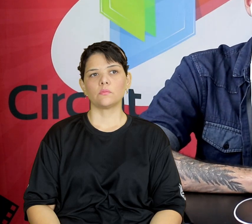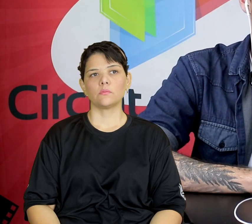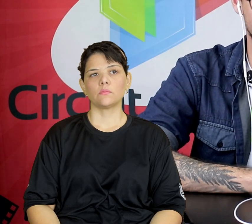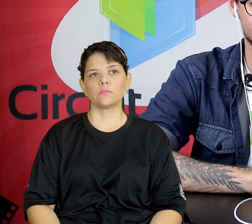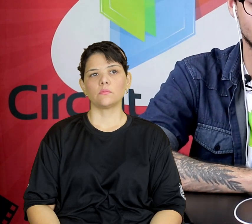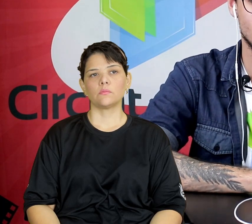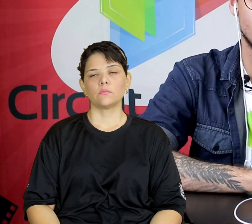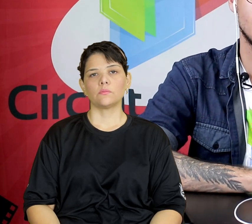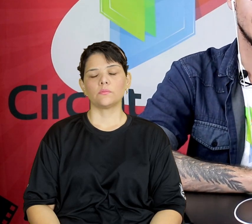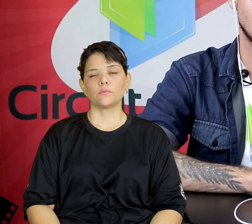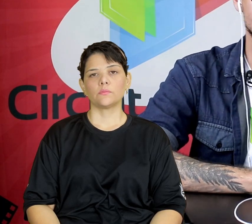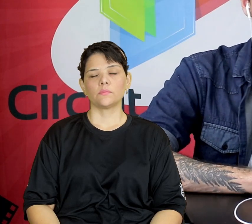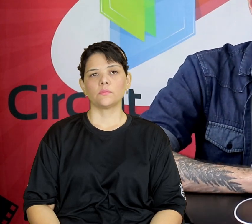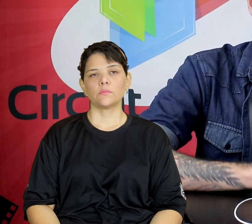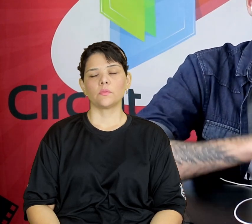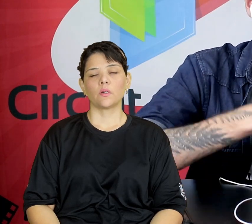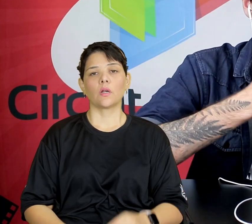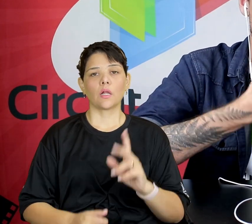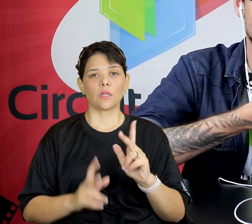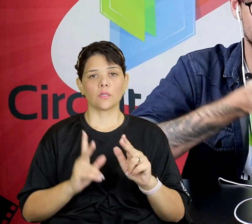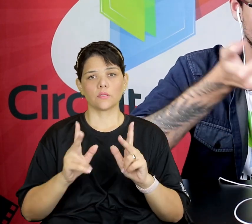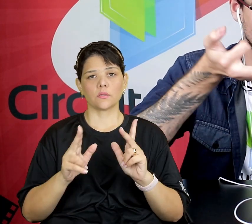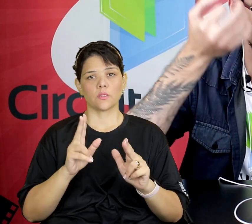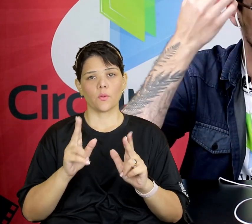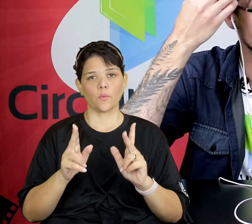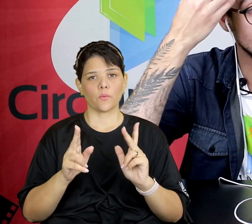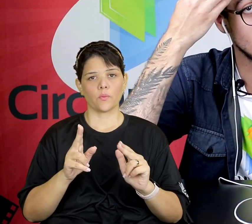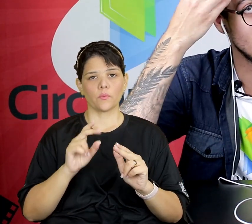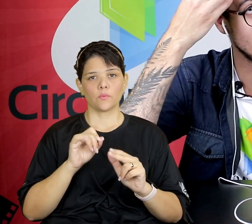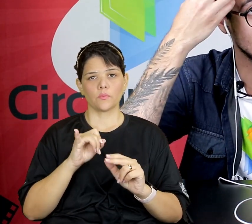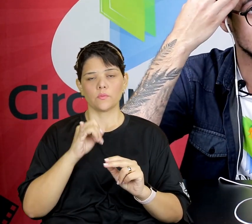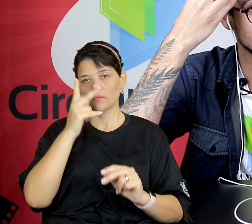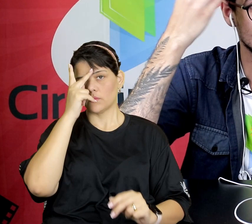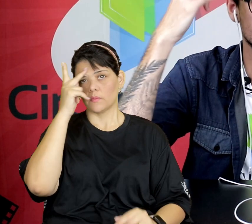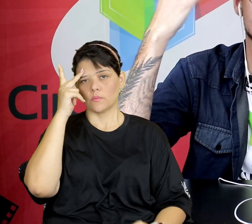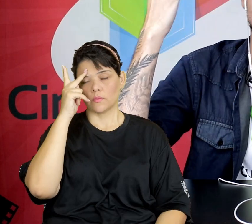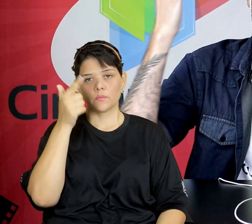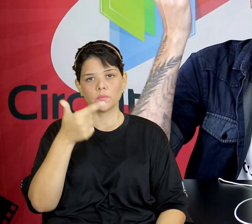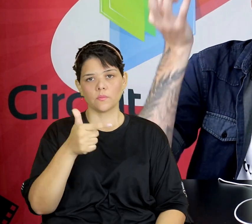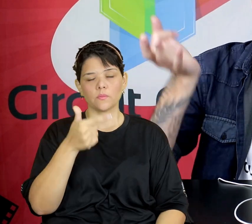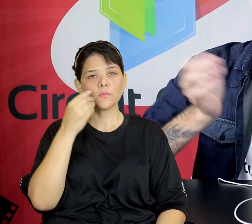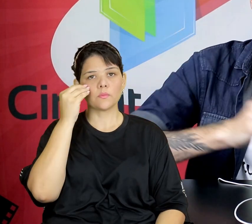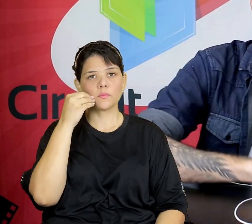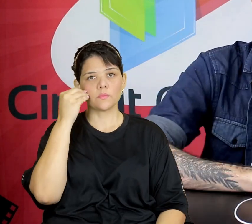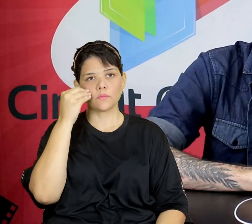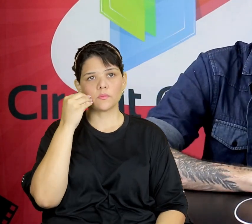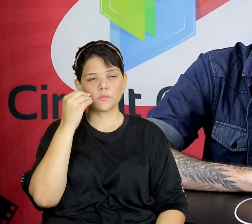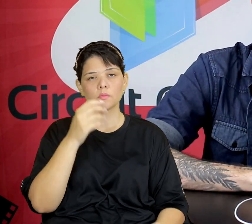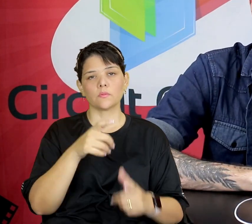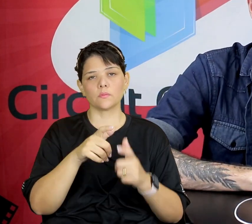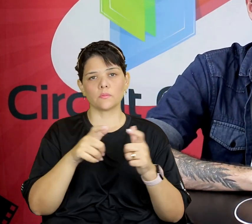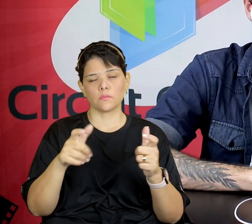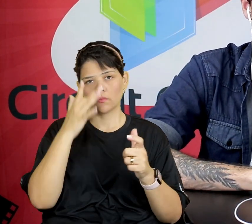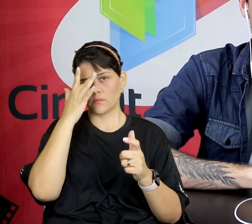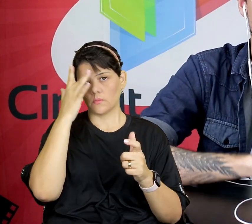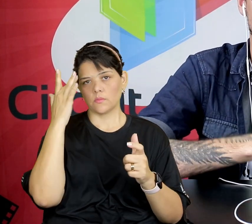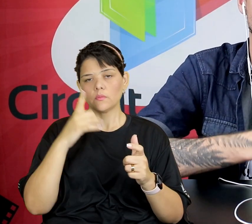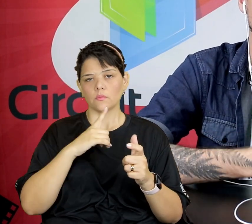a edição? A edição, para quem não tem experiência, assim, todo mundo tem uma vaga ideia do que é editar,